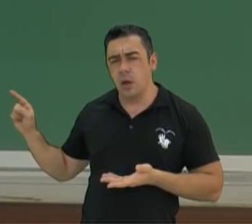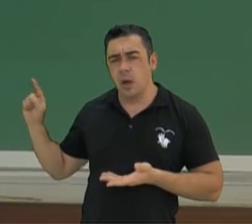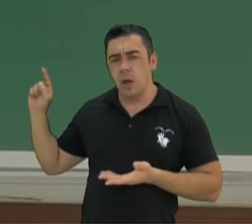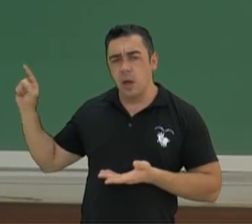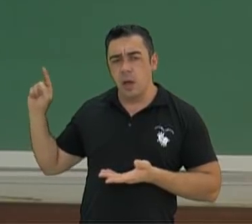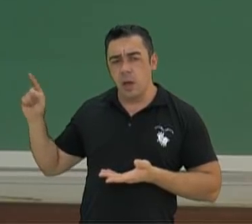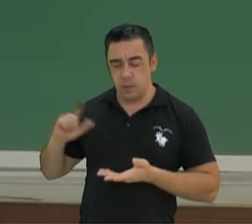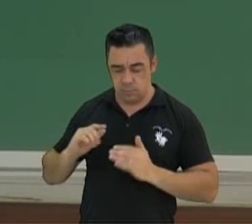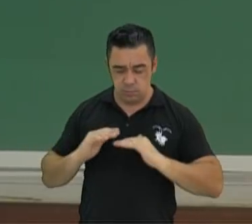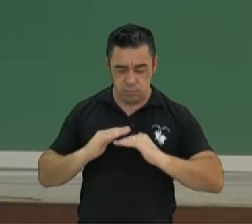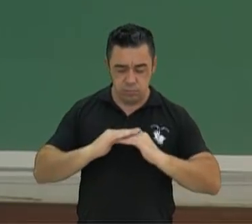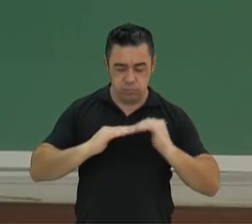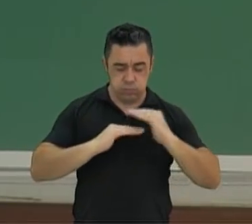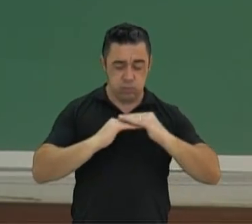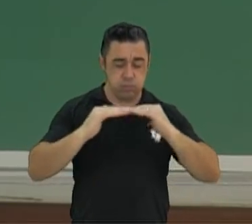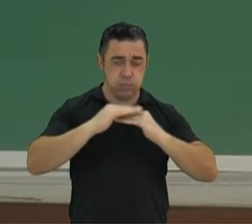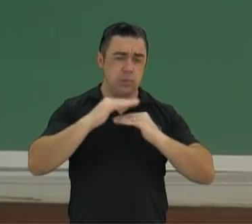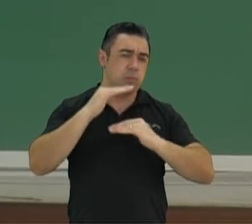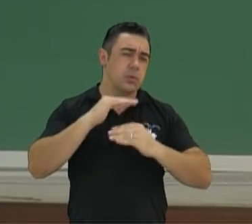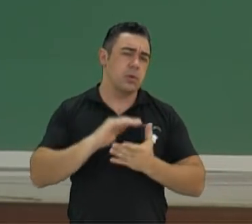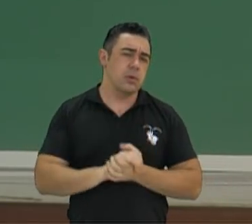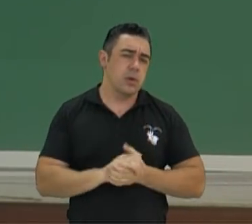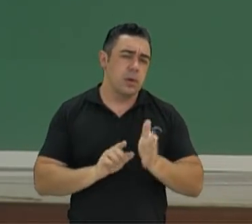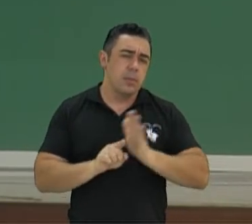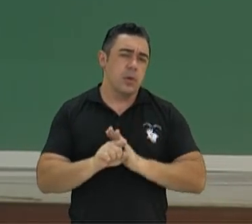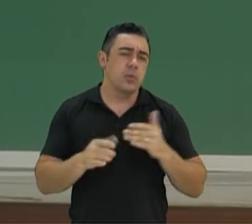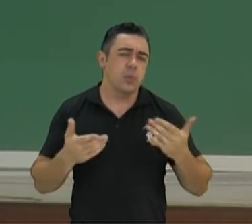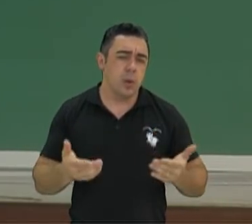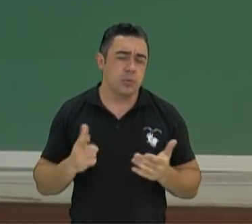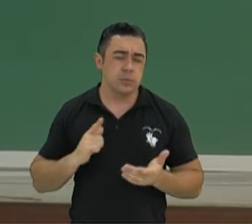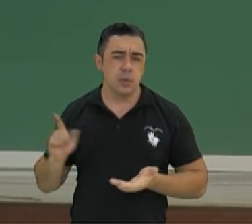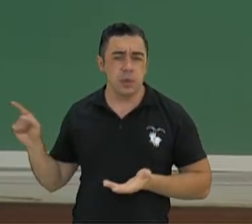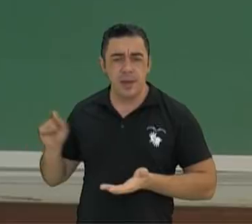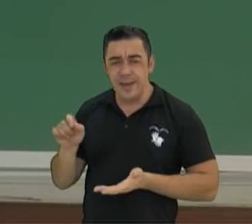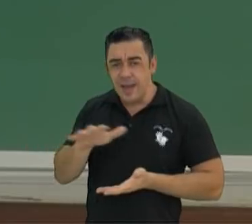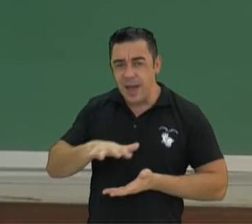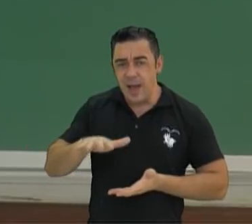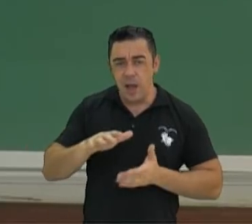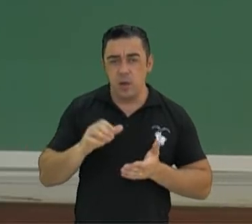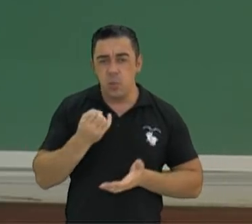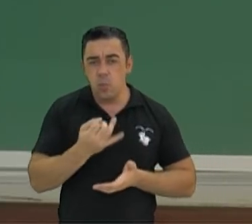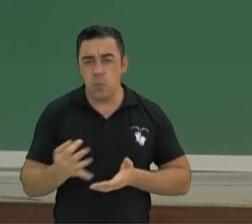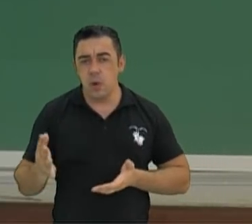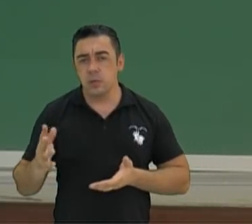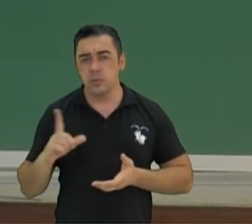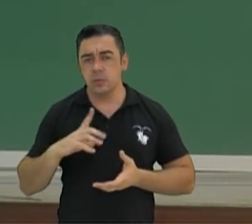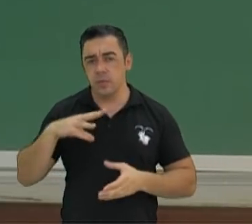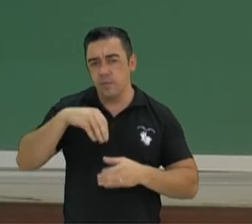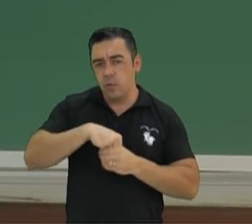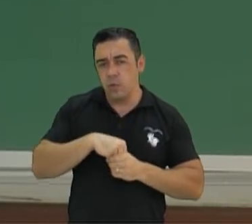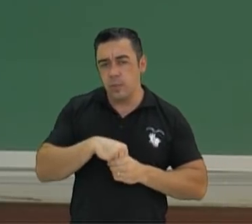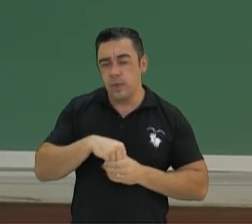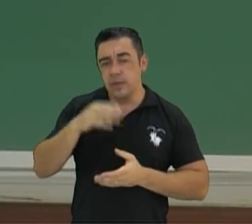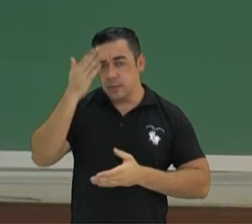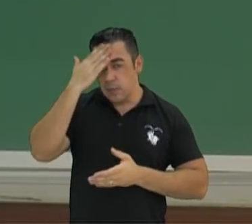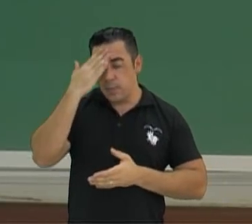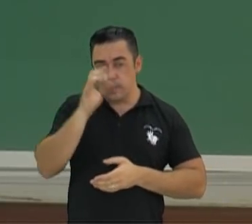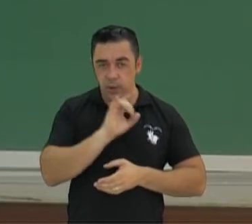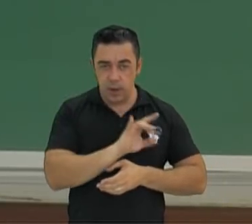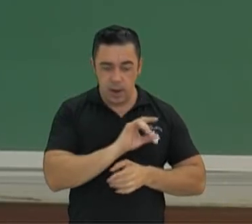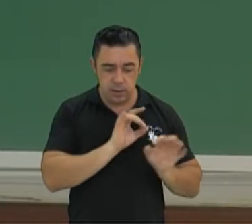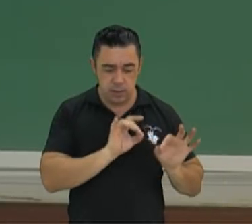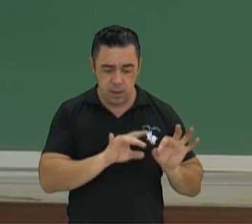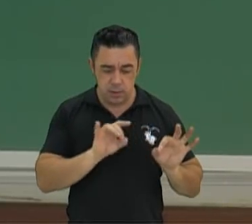aquele empilhamento. Qual o espaço ocupado por esse empilhamento, sabendo que cada lado do